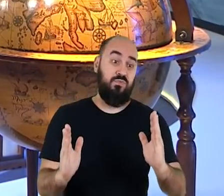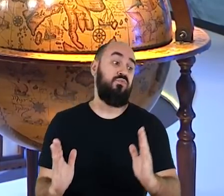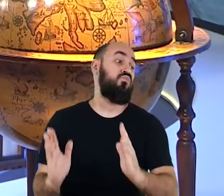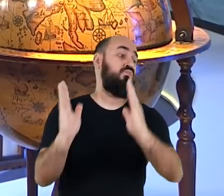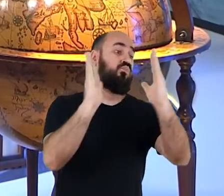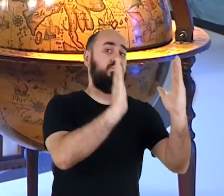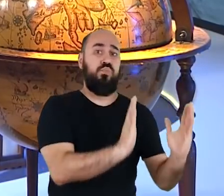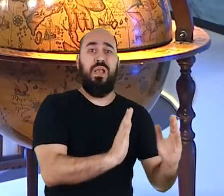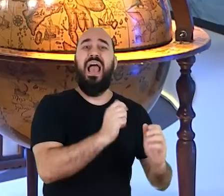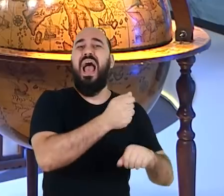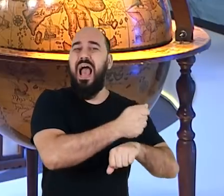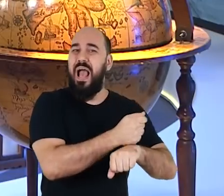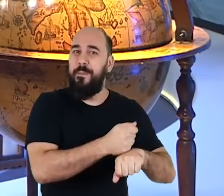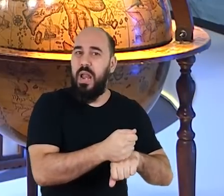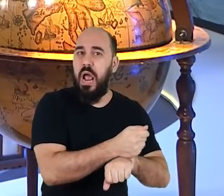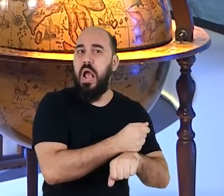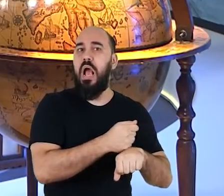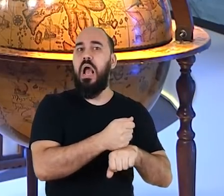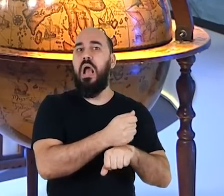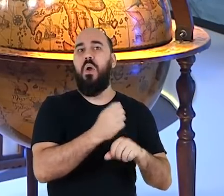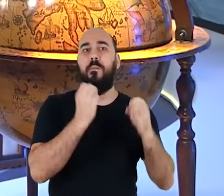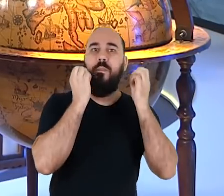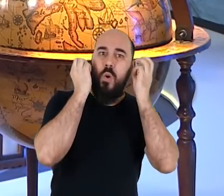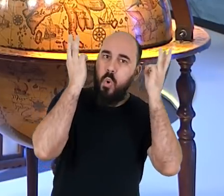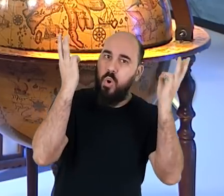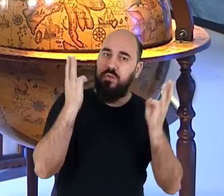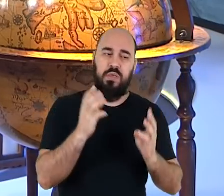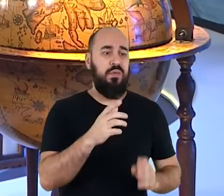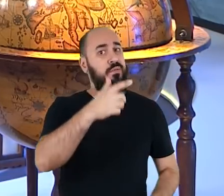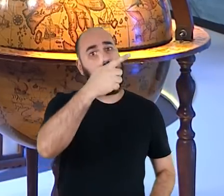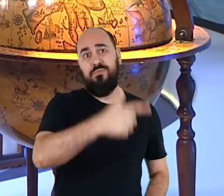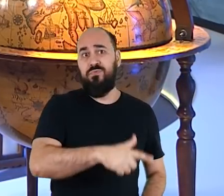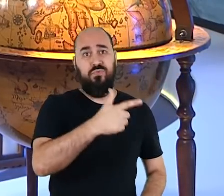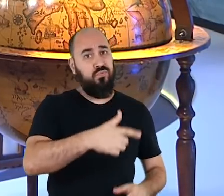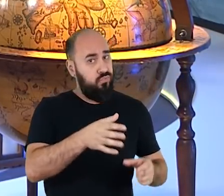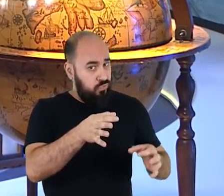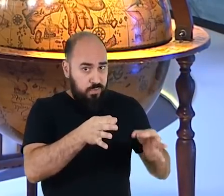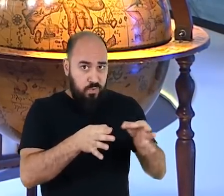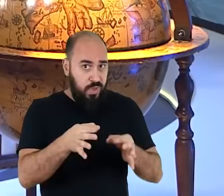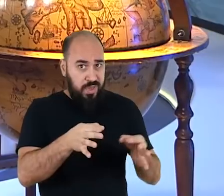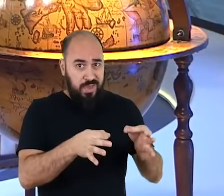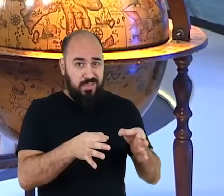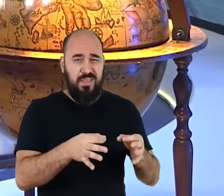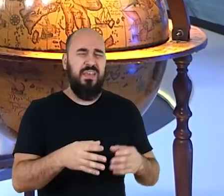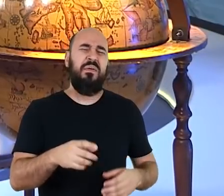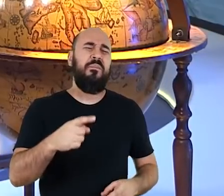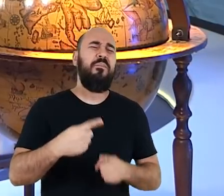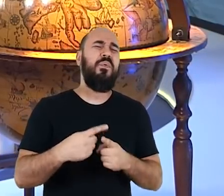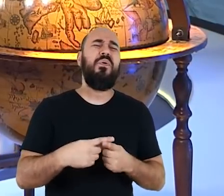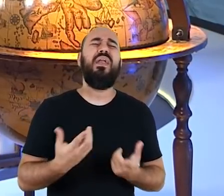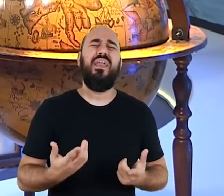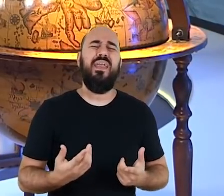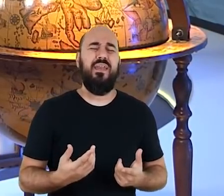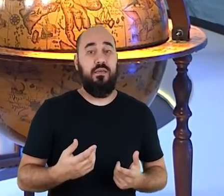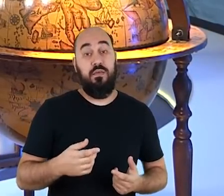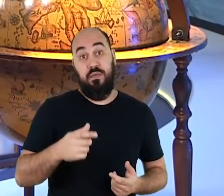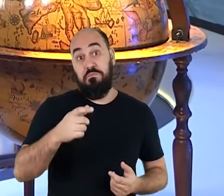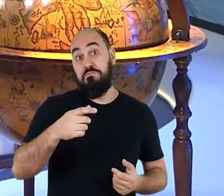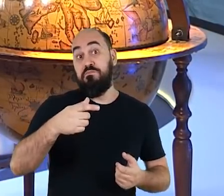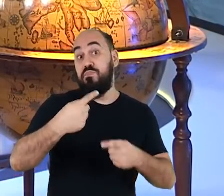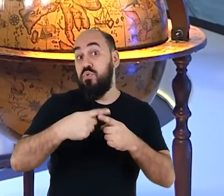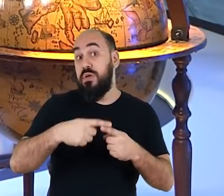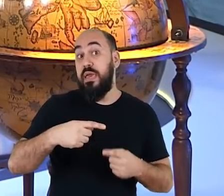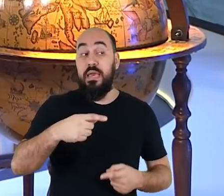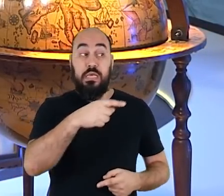isso? Porque algumas pessoas às vezes insistem em acreditar que José foi vendido por 20 moedas de prata, mas não